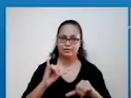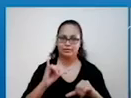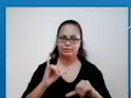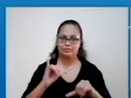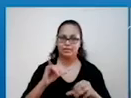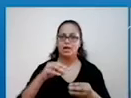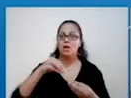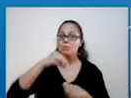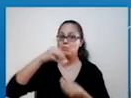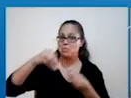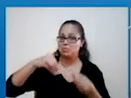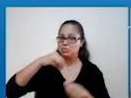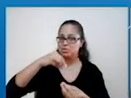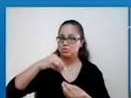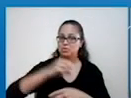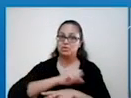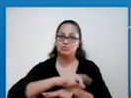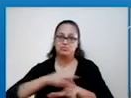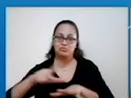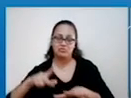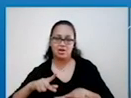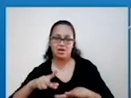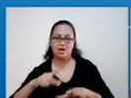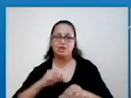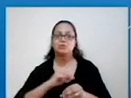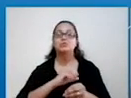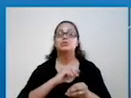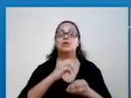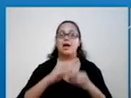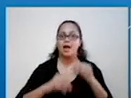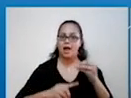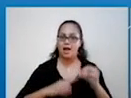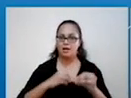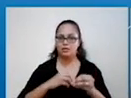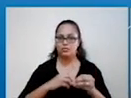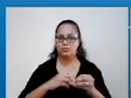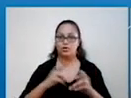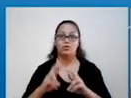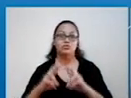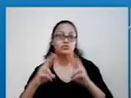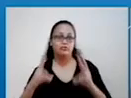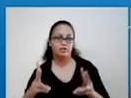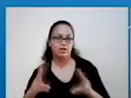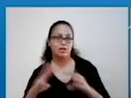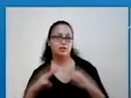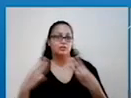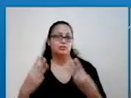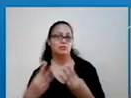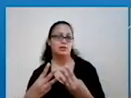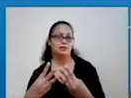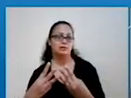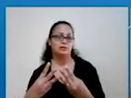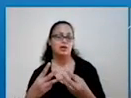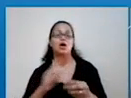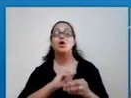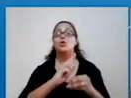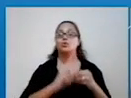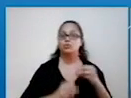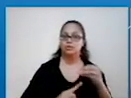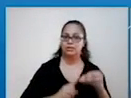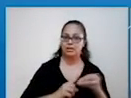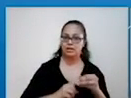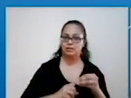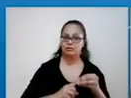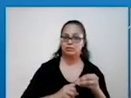de vários átomos com o mesmo número atômico, mas com diferentes números de massa. Esses átomos foram chamados